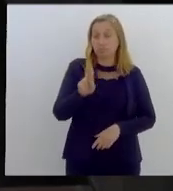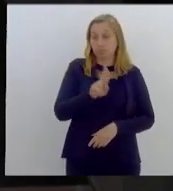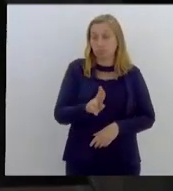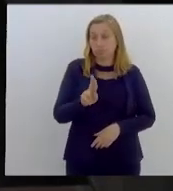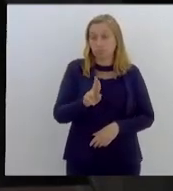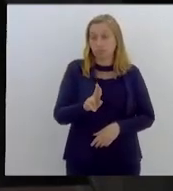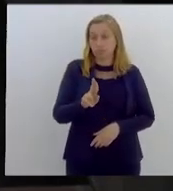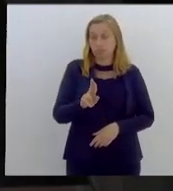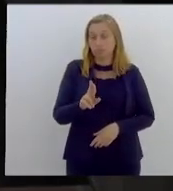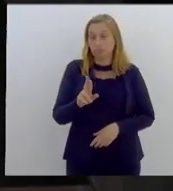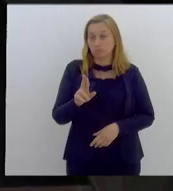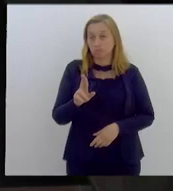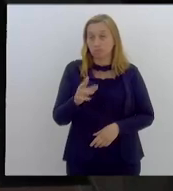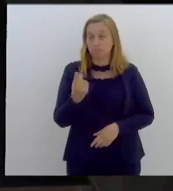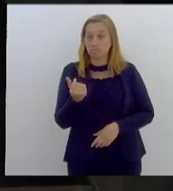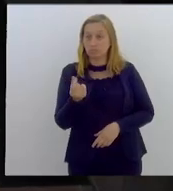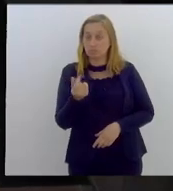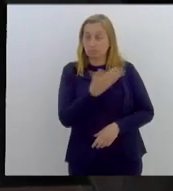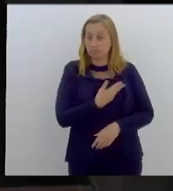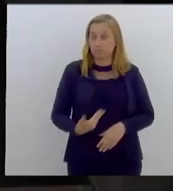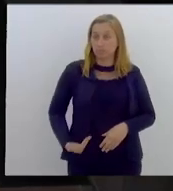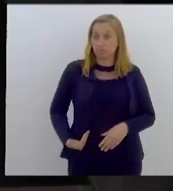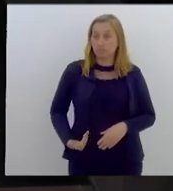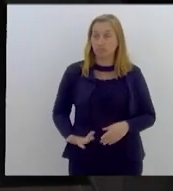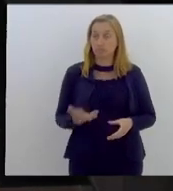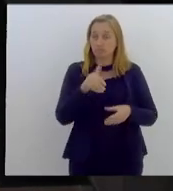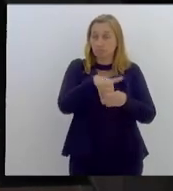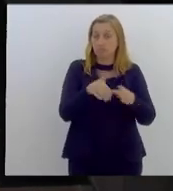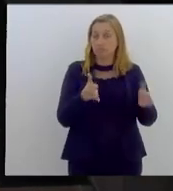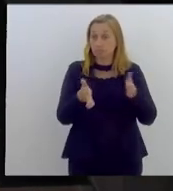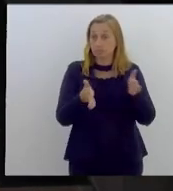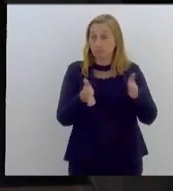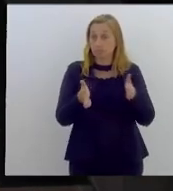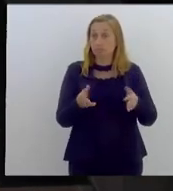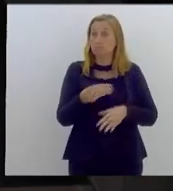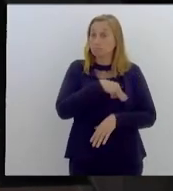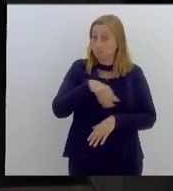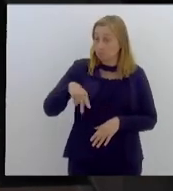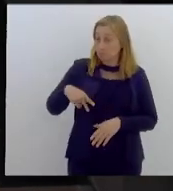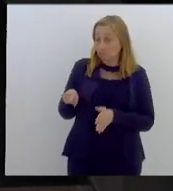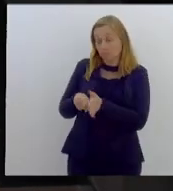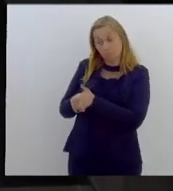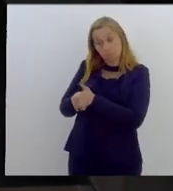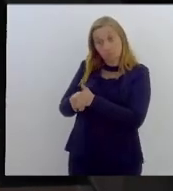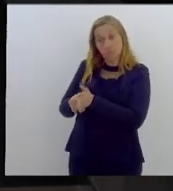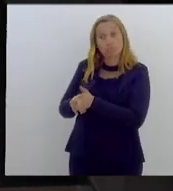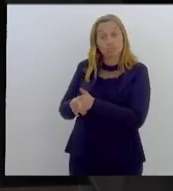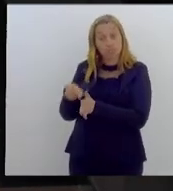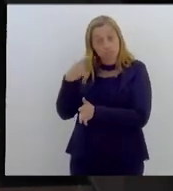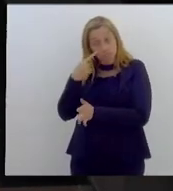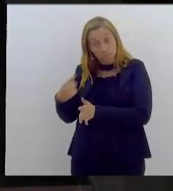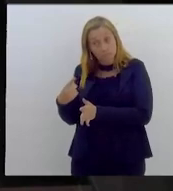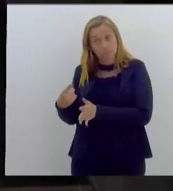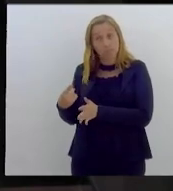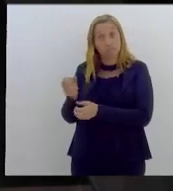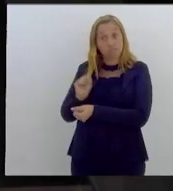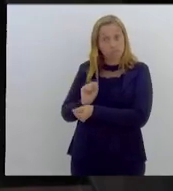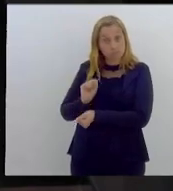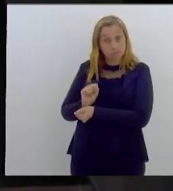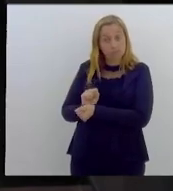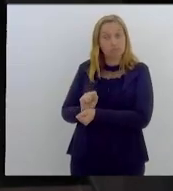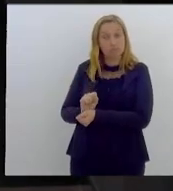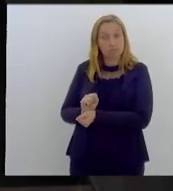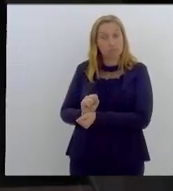da máquina pública para fins eleitorais. Ou seja, o Ministério Público está na cola e a gente espera que